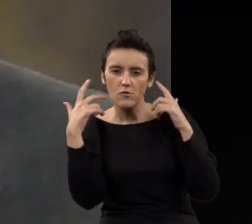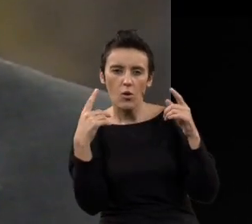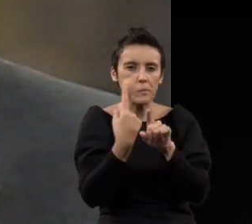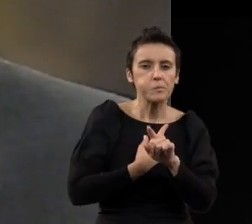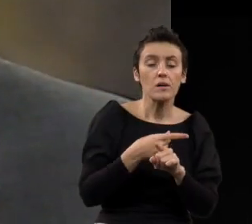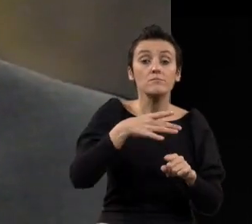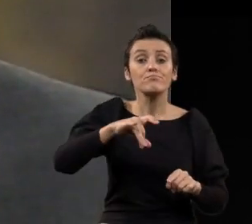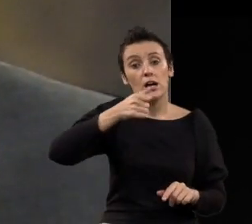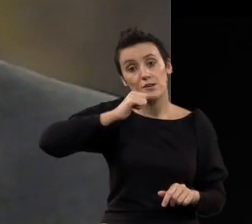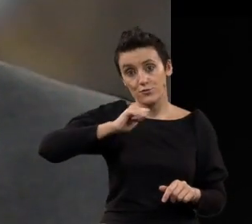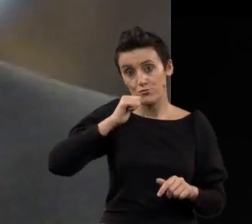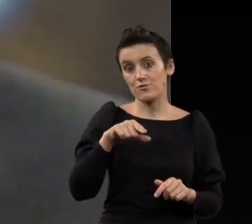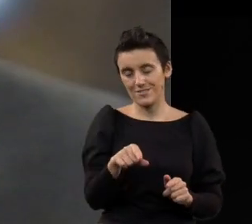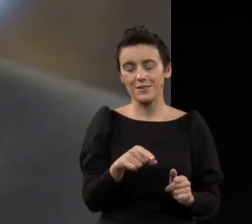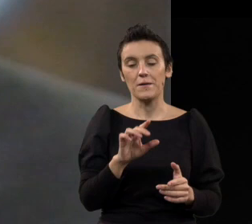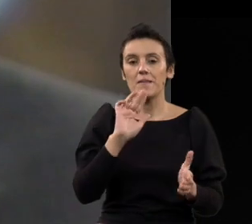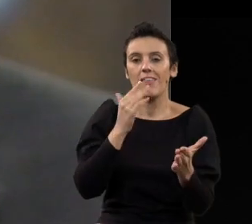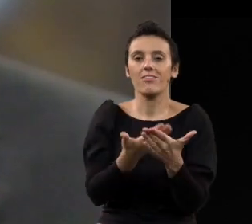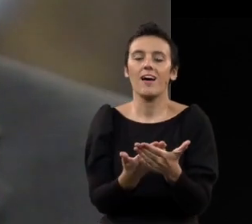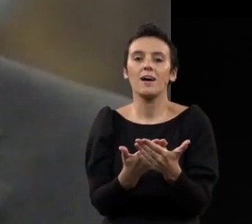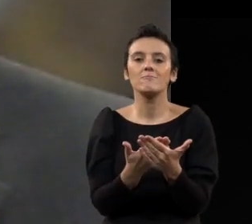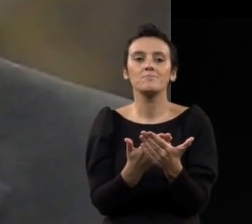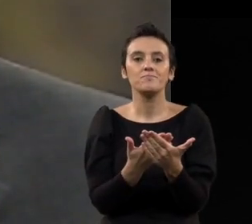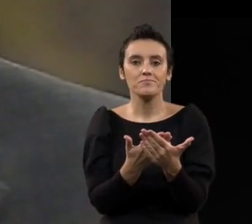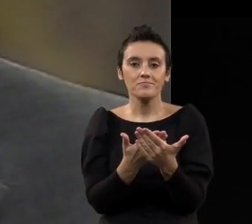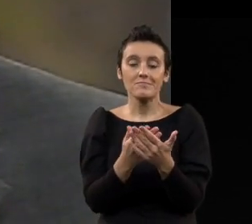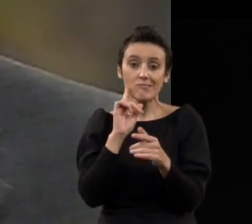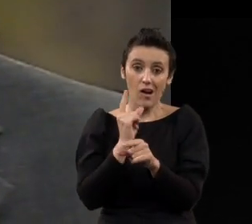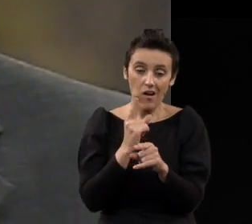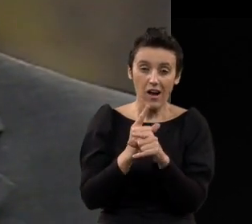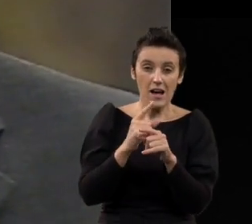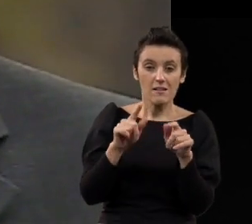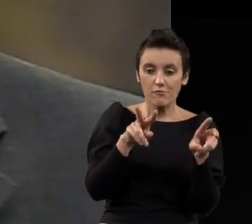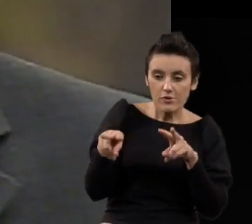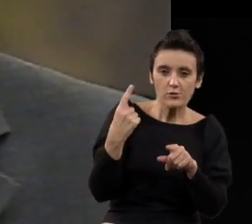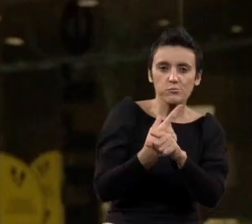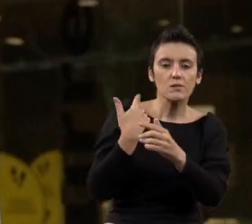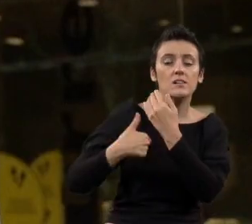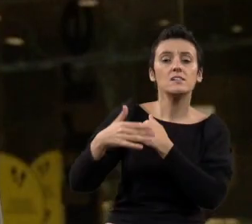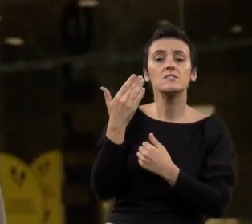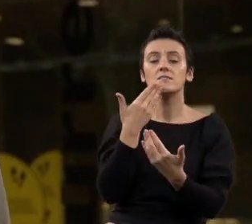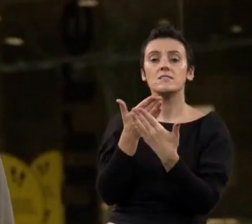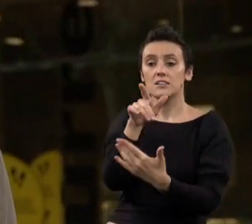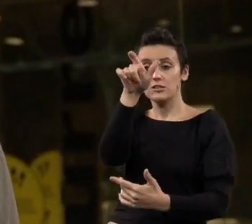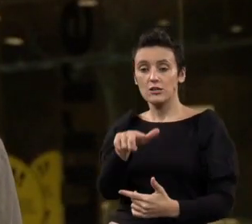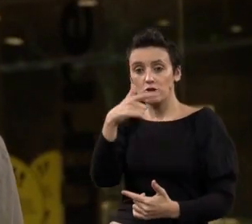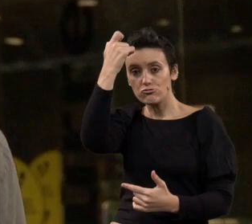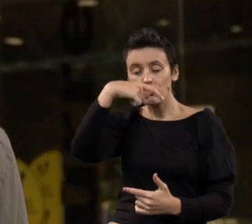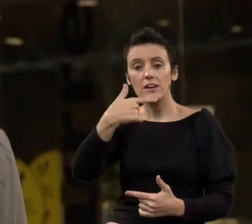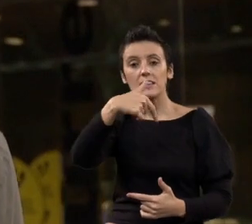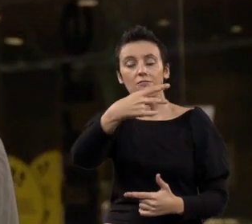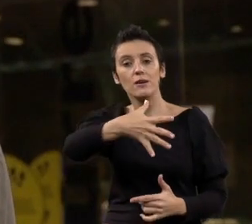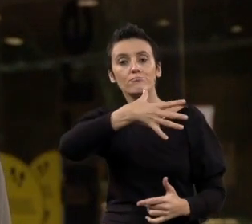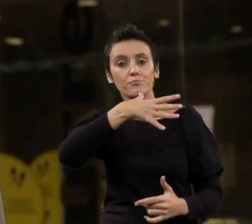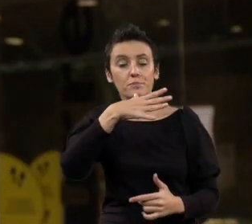por servir-se desse universo para contar a história de um apresentador de televisão que na sua última semana de